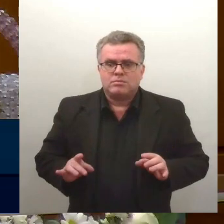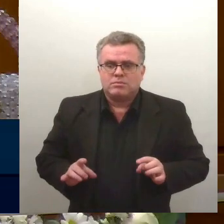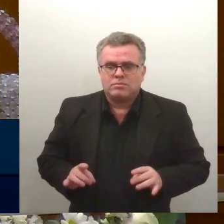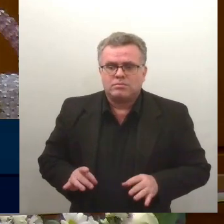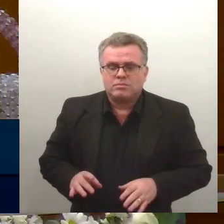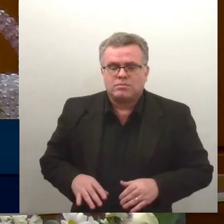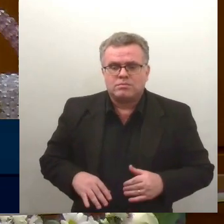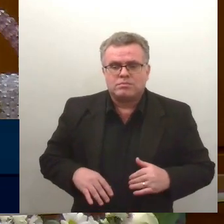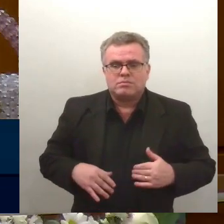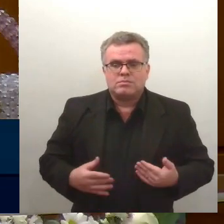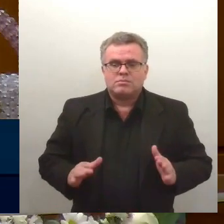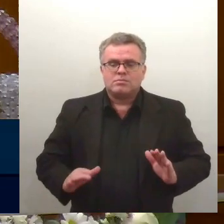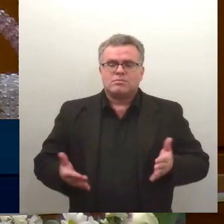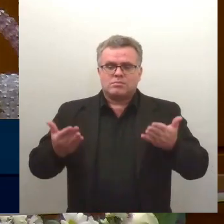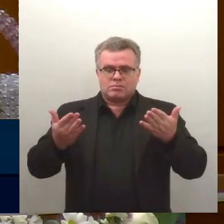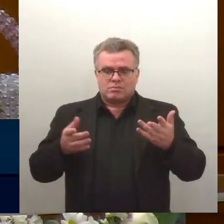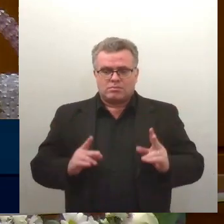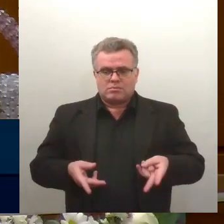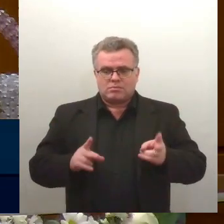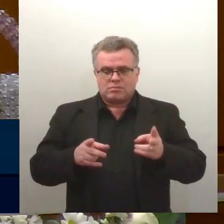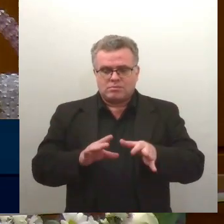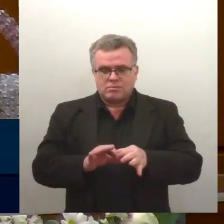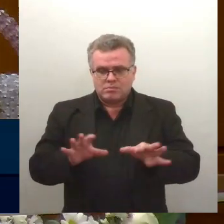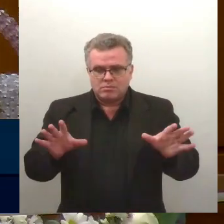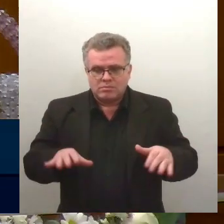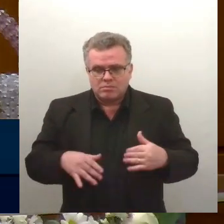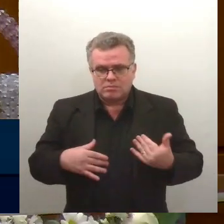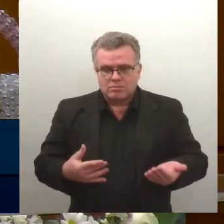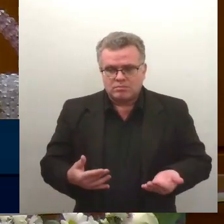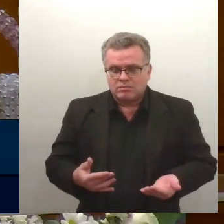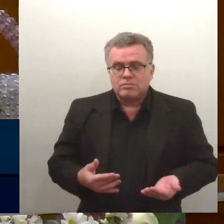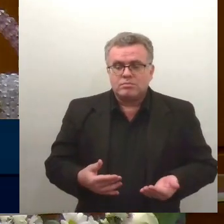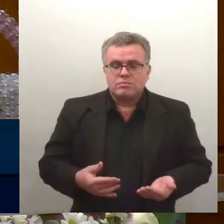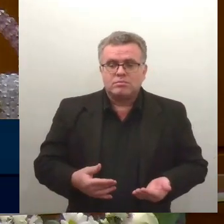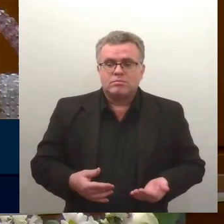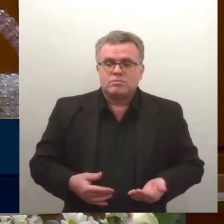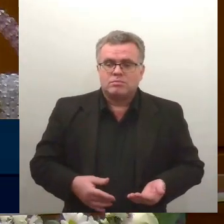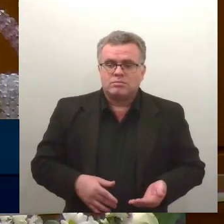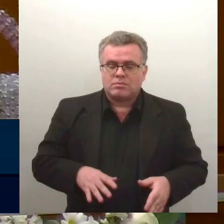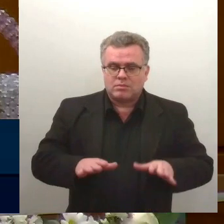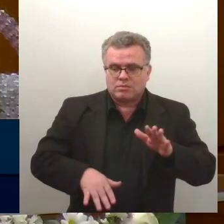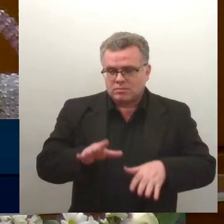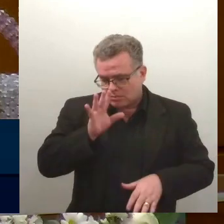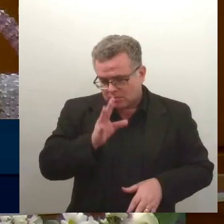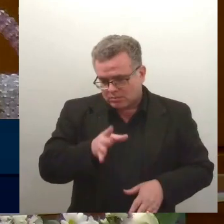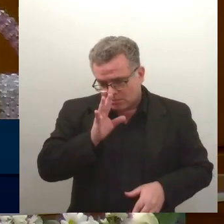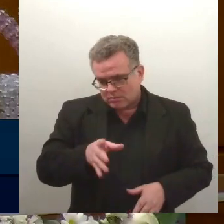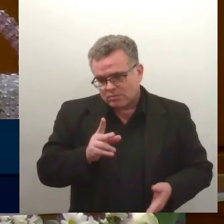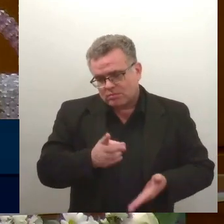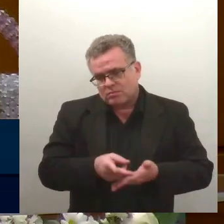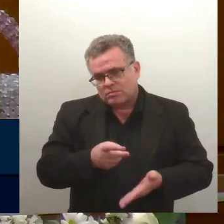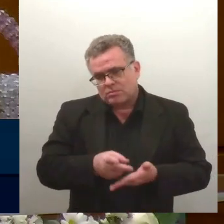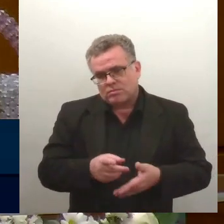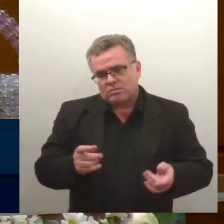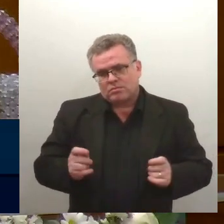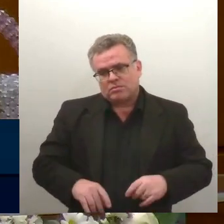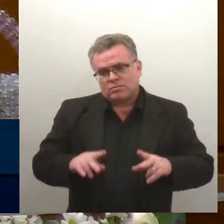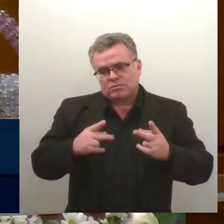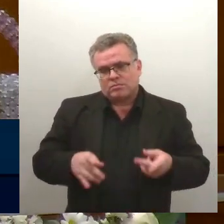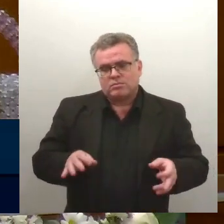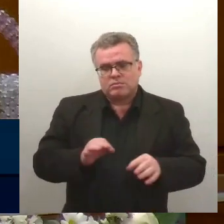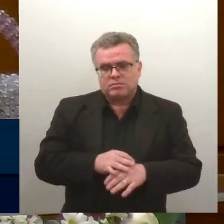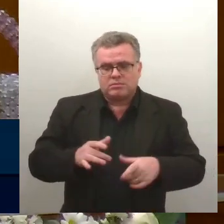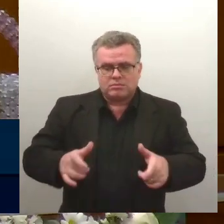democráticos, ataques brutais ao processo da civilização humana, em uma lógica de guerra, de